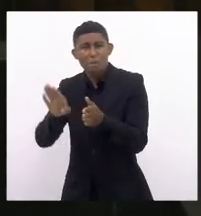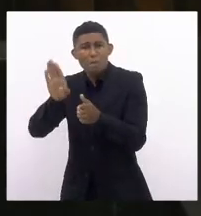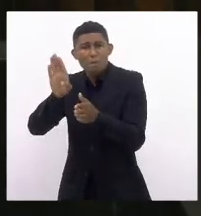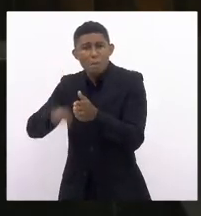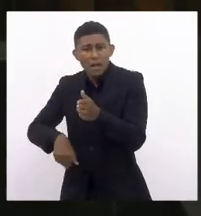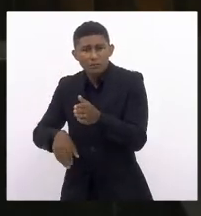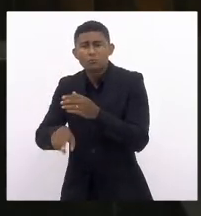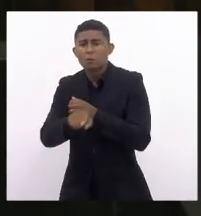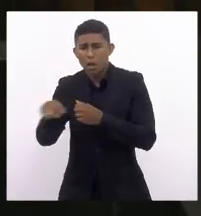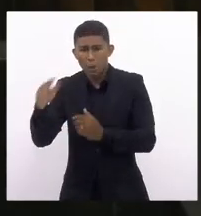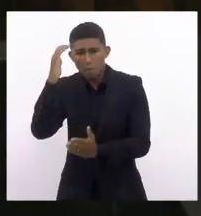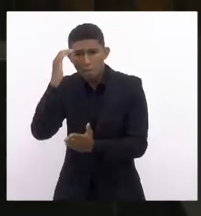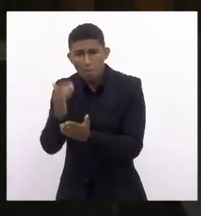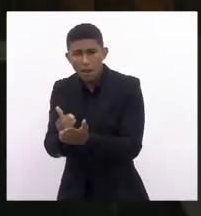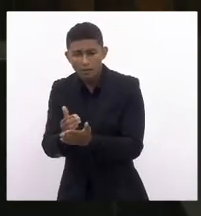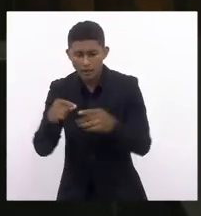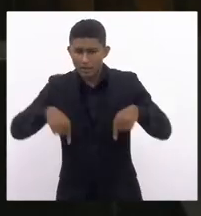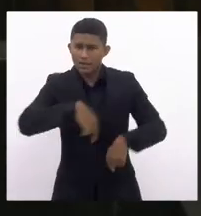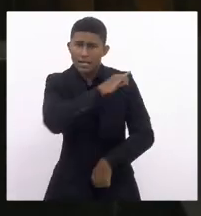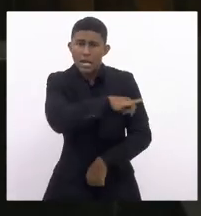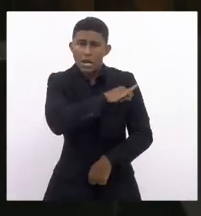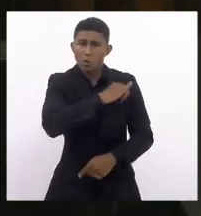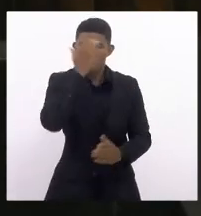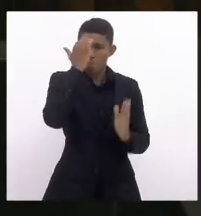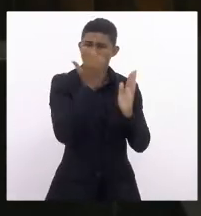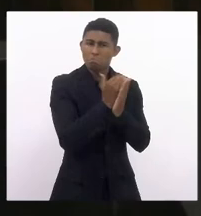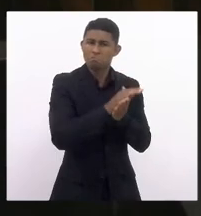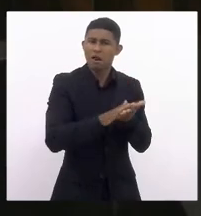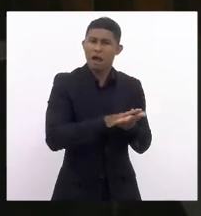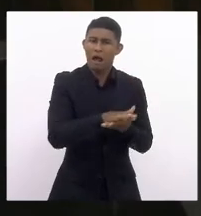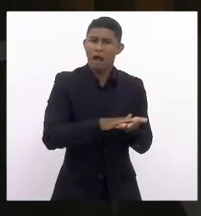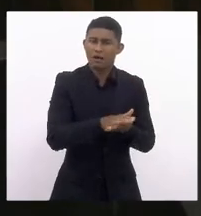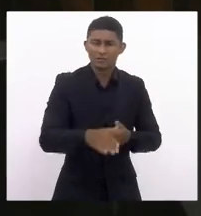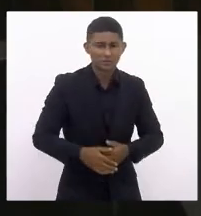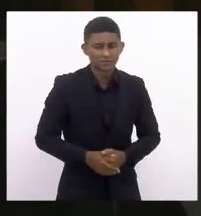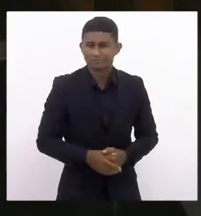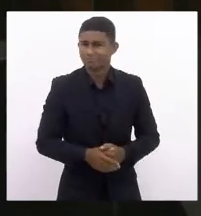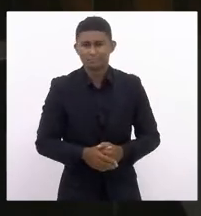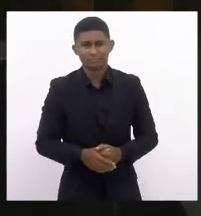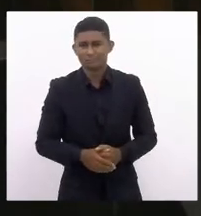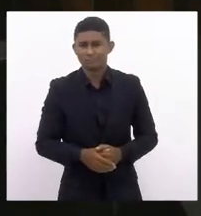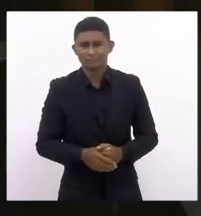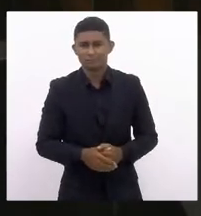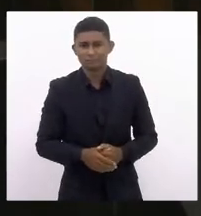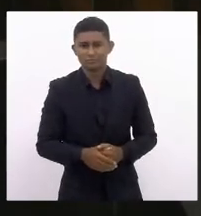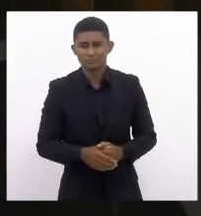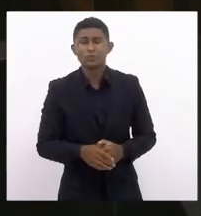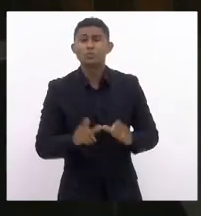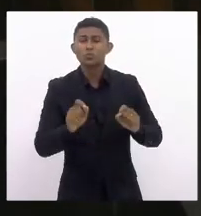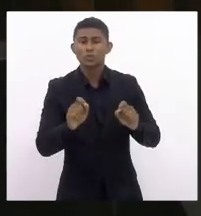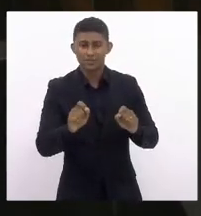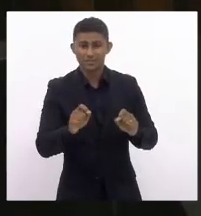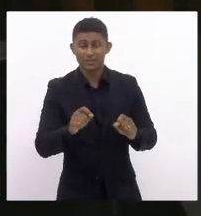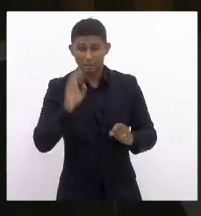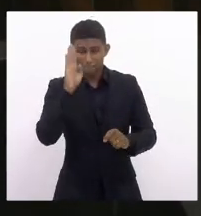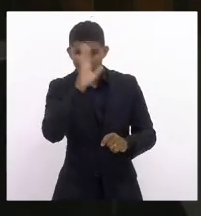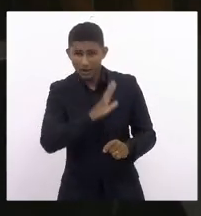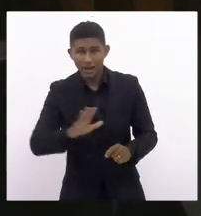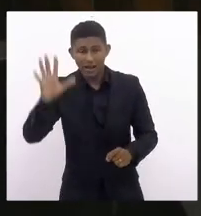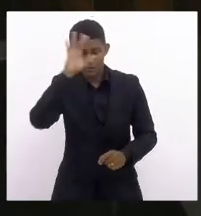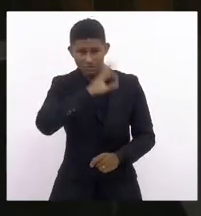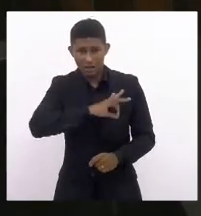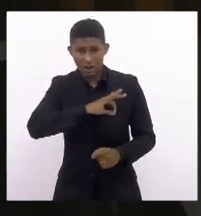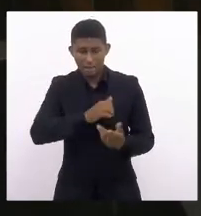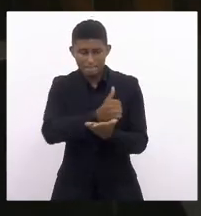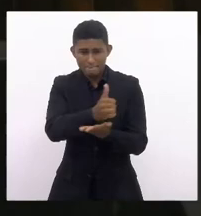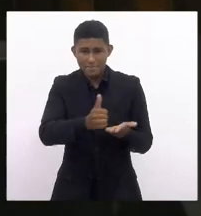se adequaram. O Estado do Rio de Janeiro não cumpre a lei do piso nacional.